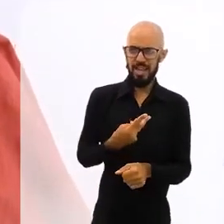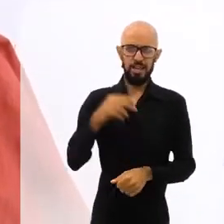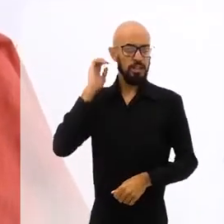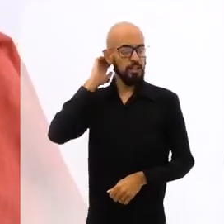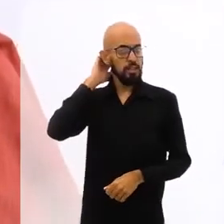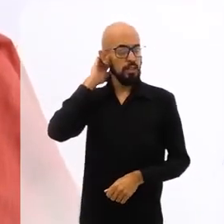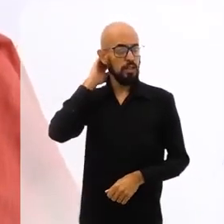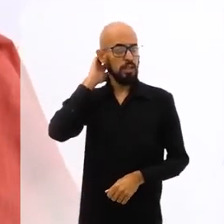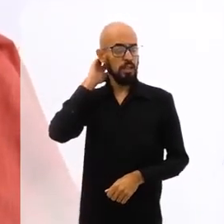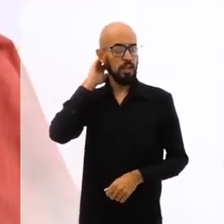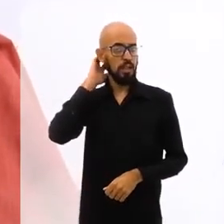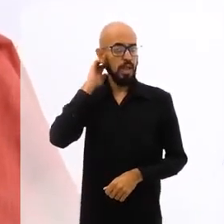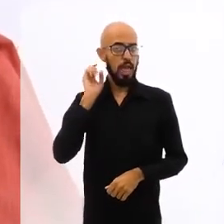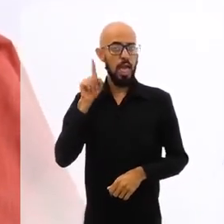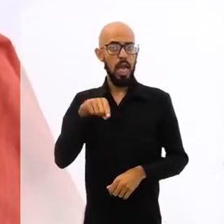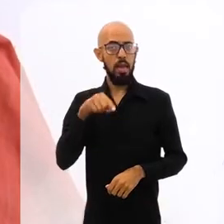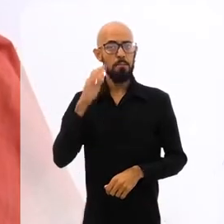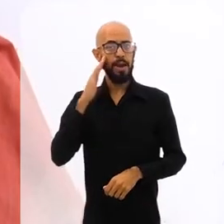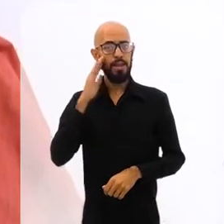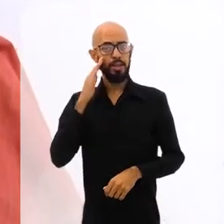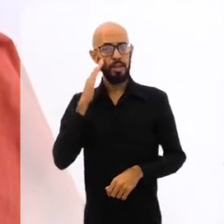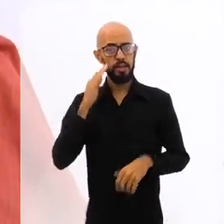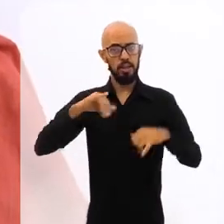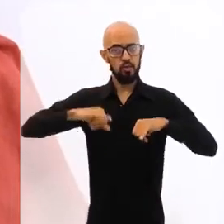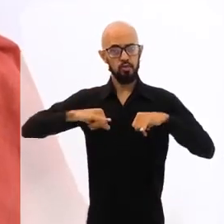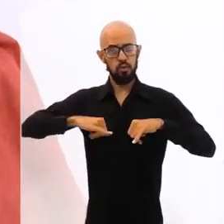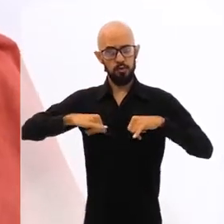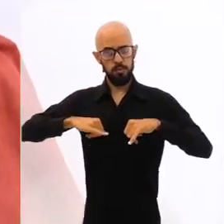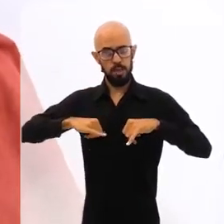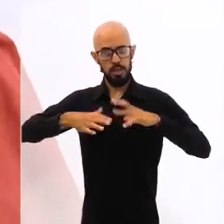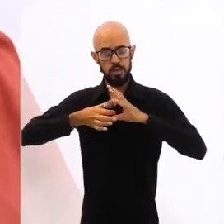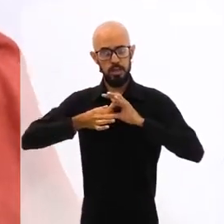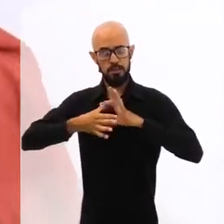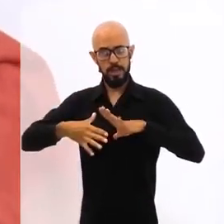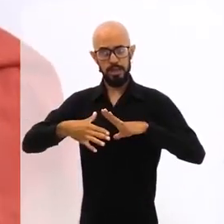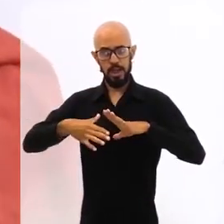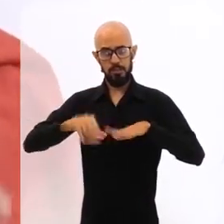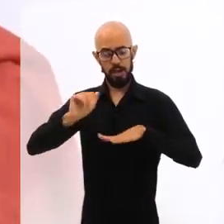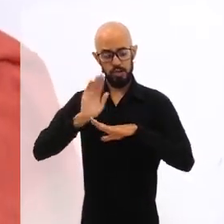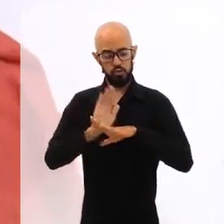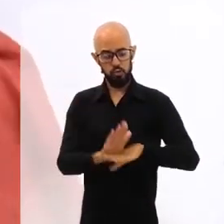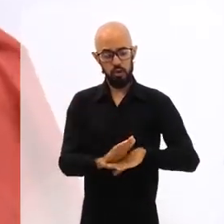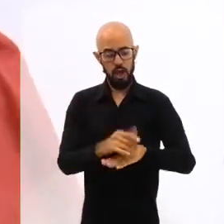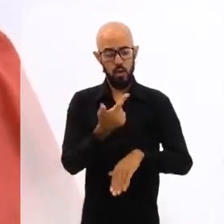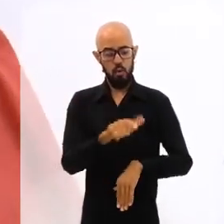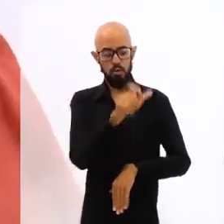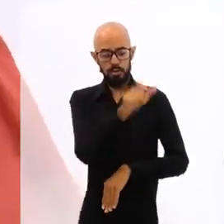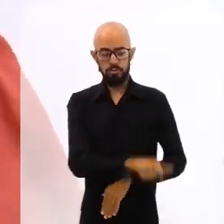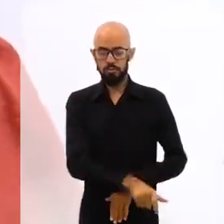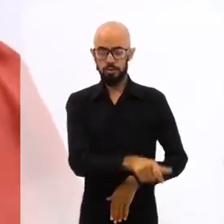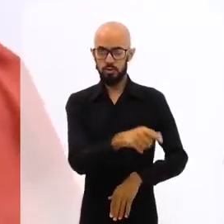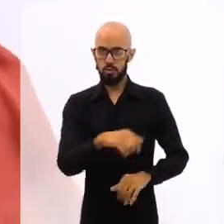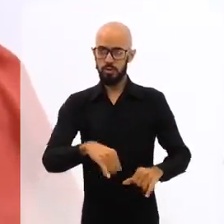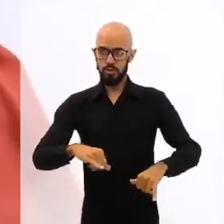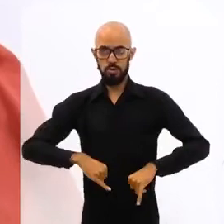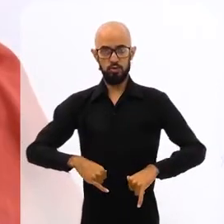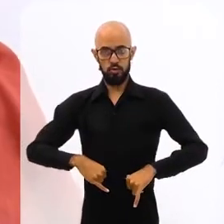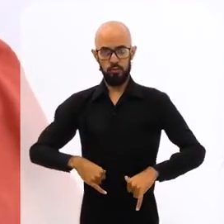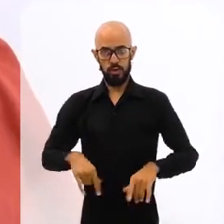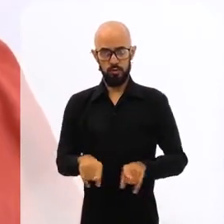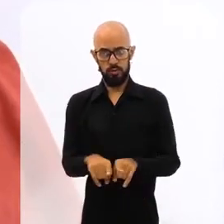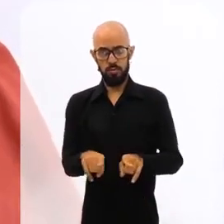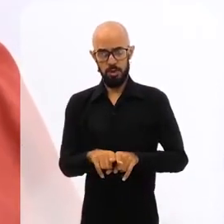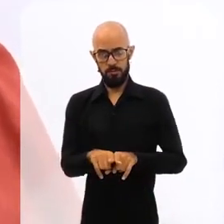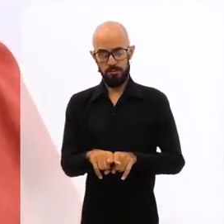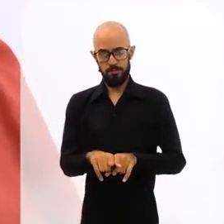para entender e compreender o sofrimento e se libertar do sofrimento para poder ajudar os seres nesse mesmo processo.